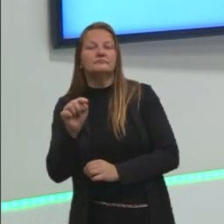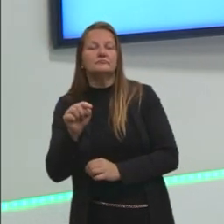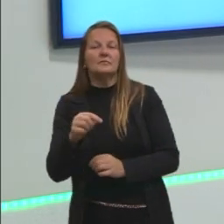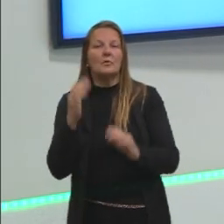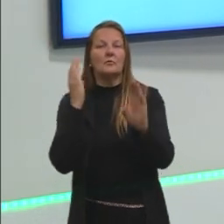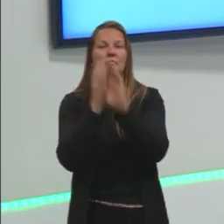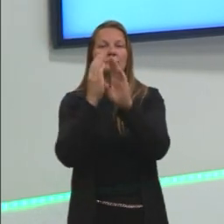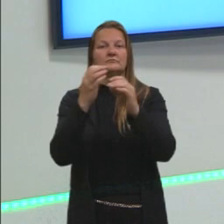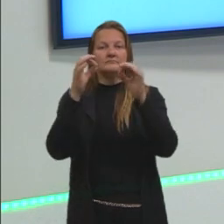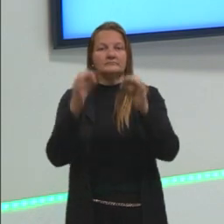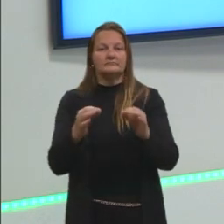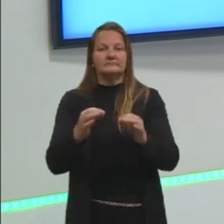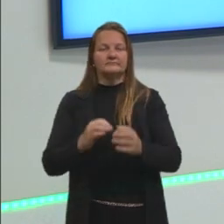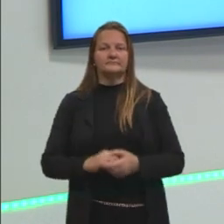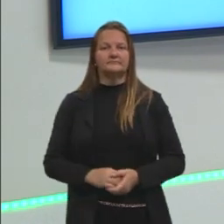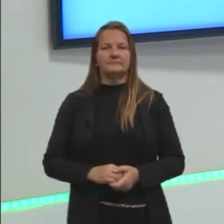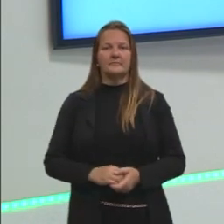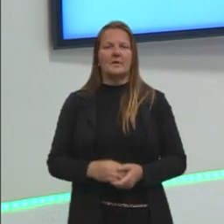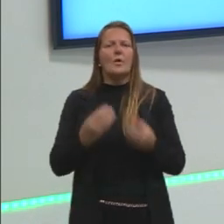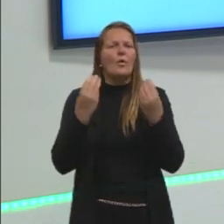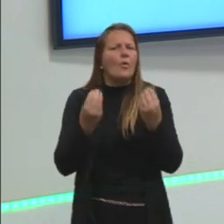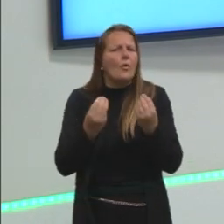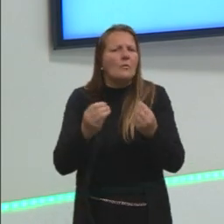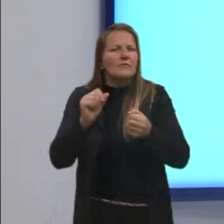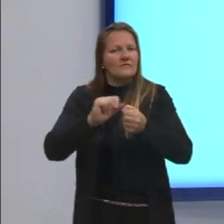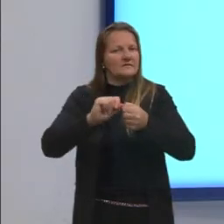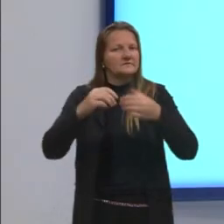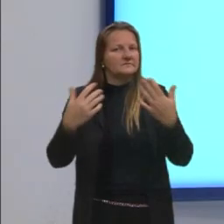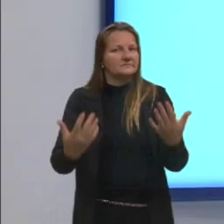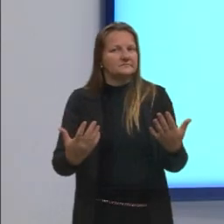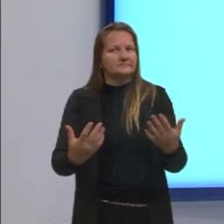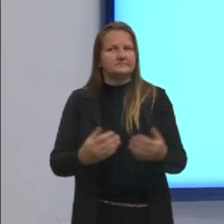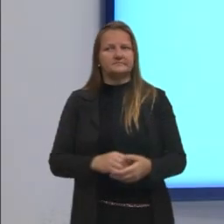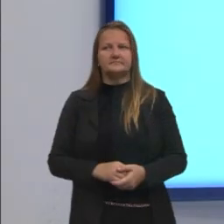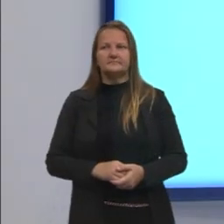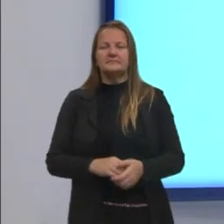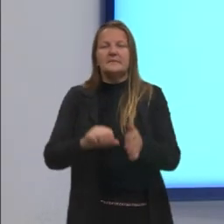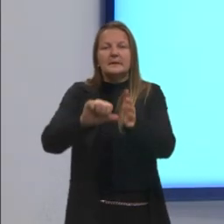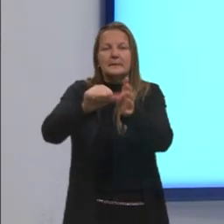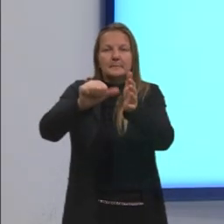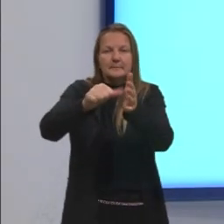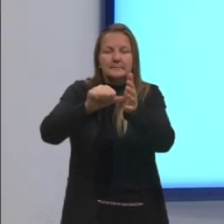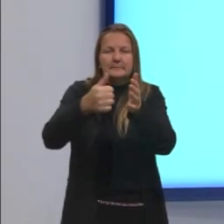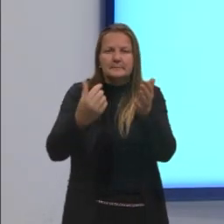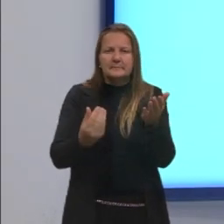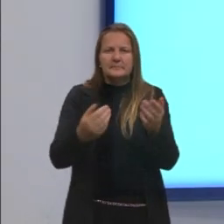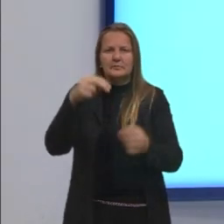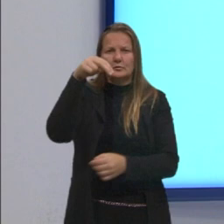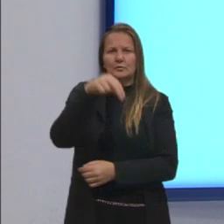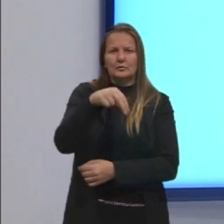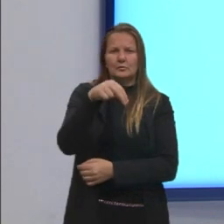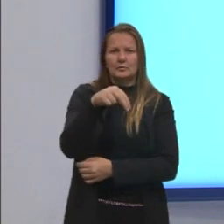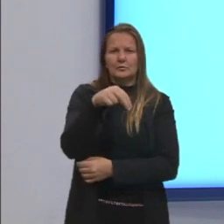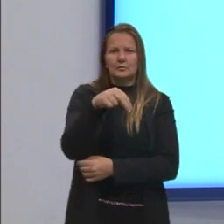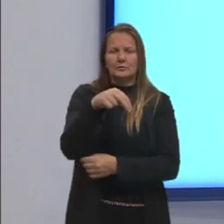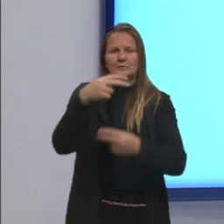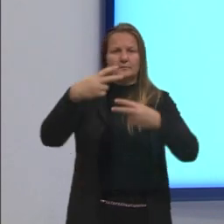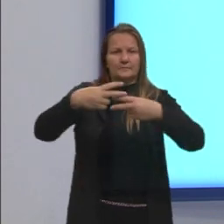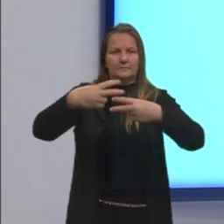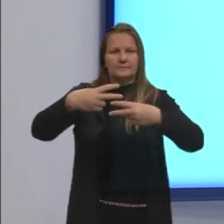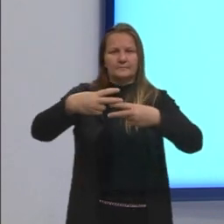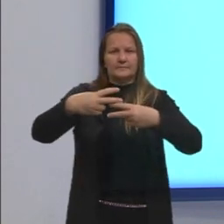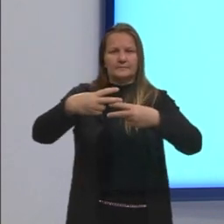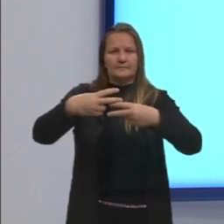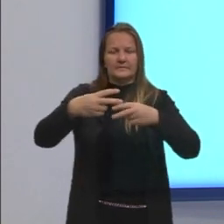alternativa correta como que nós podemos fazer isto então primeira coisa gente o n o coeficiente